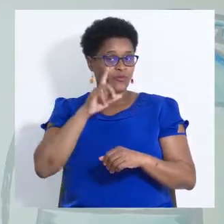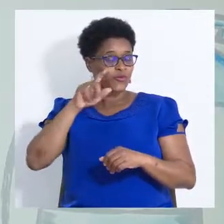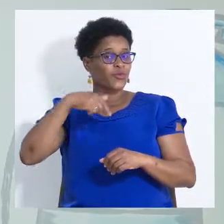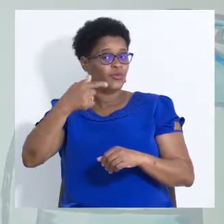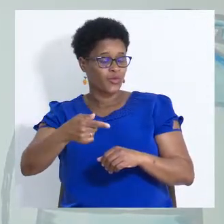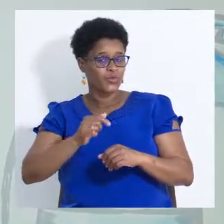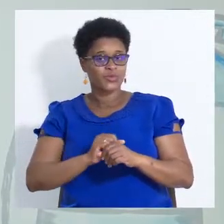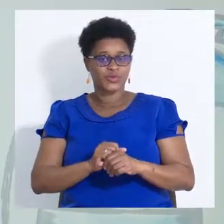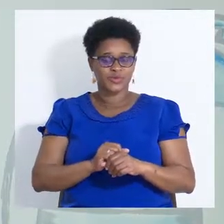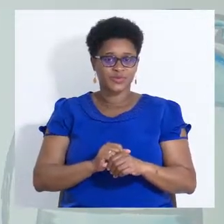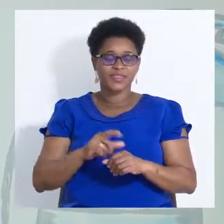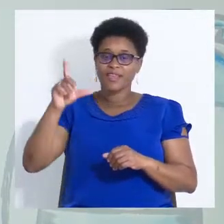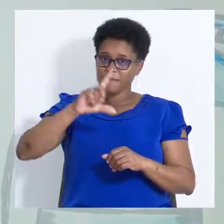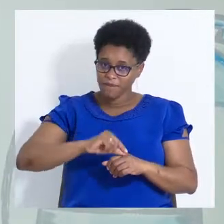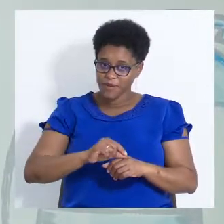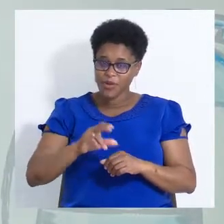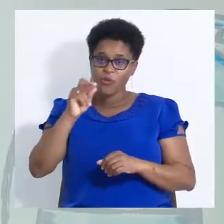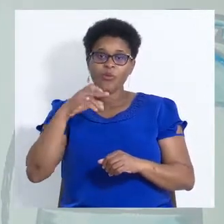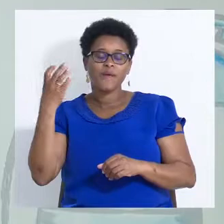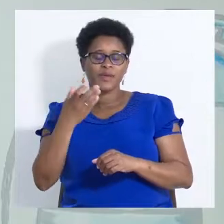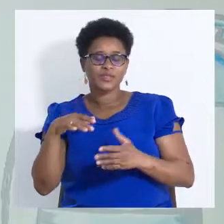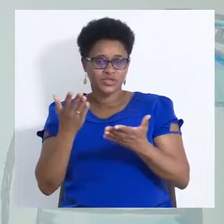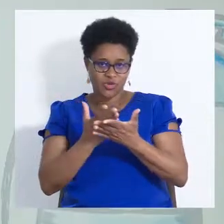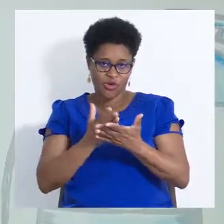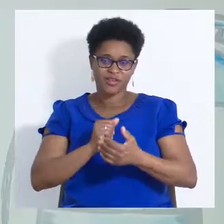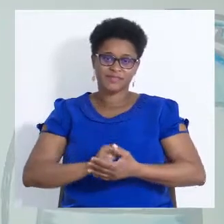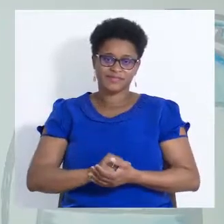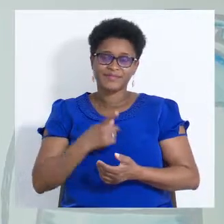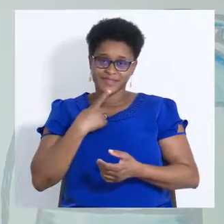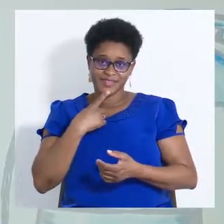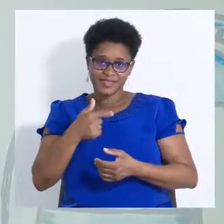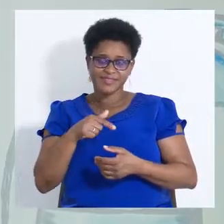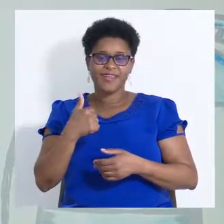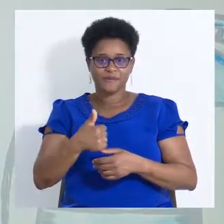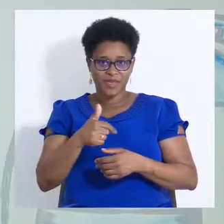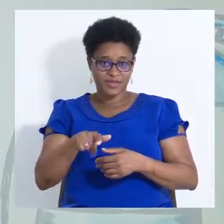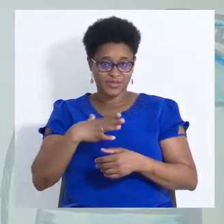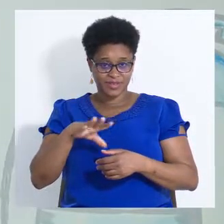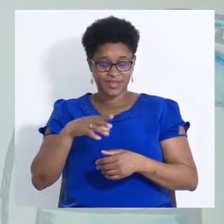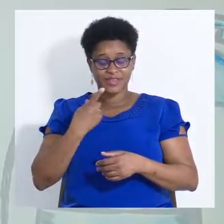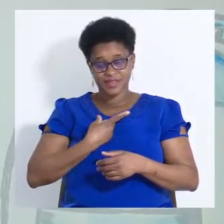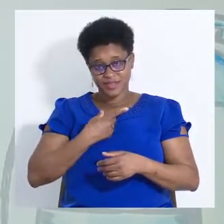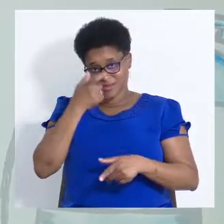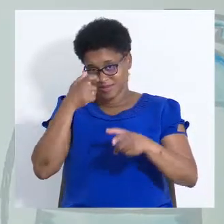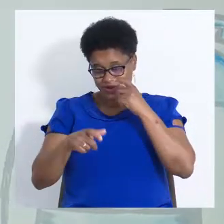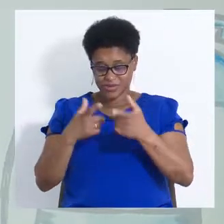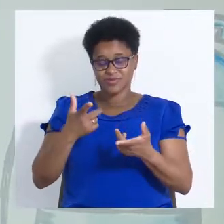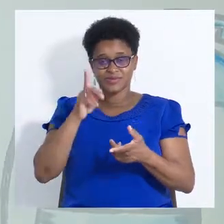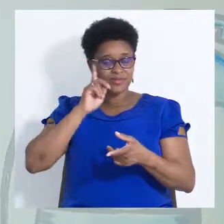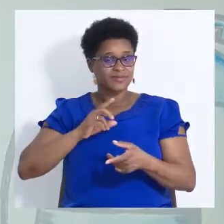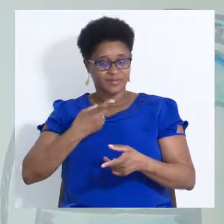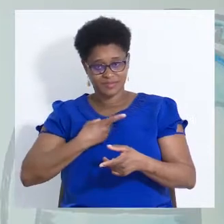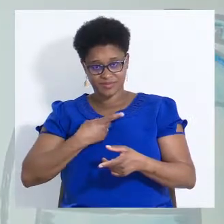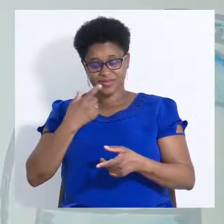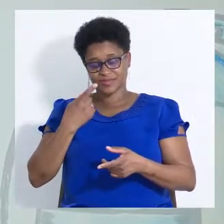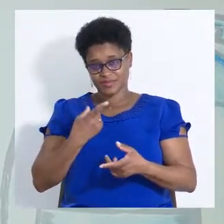os outros e o ambiente escolar. Ok? Está-se bem. Isso quer ser cidadão ou ser